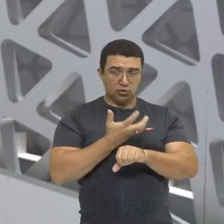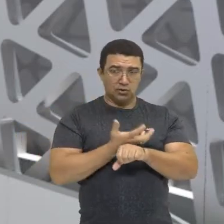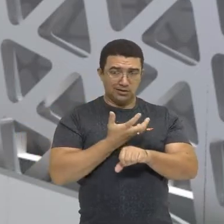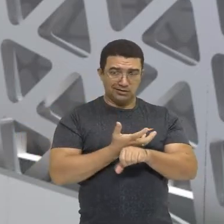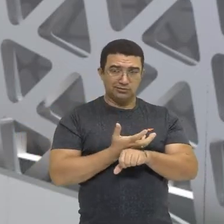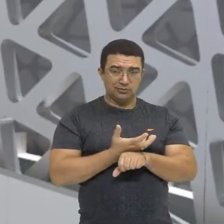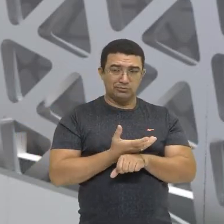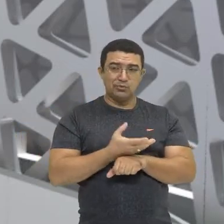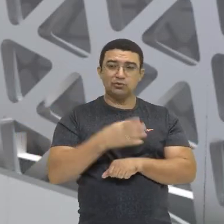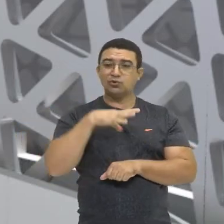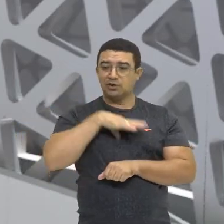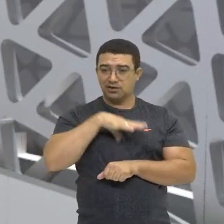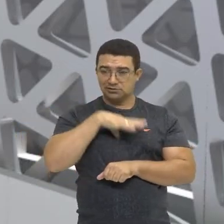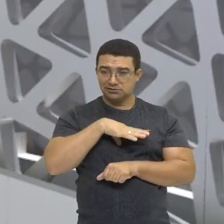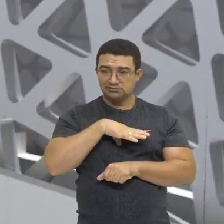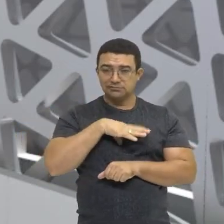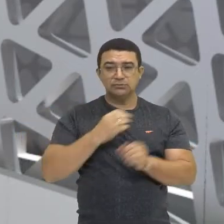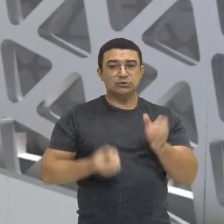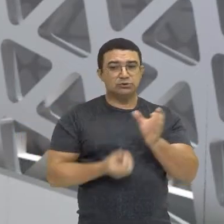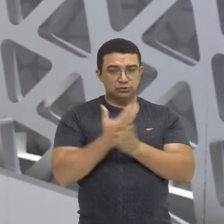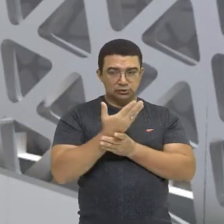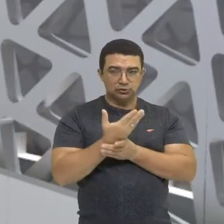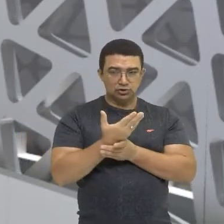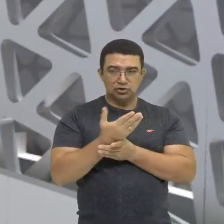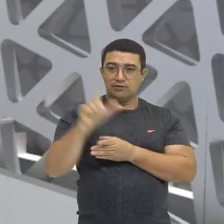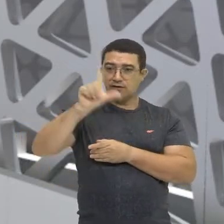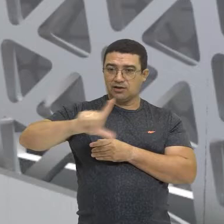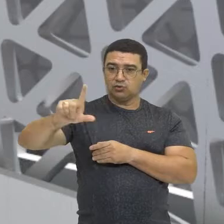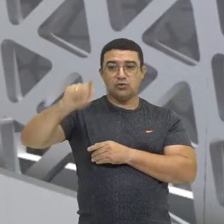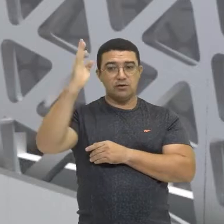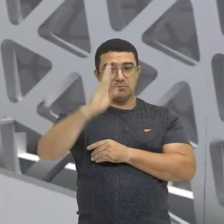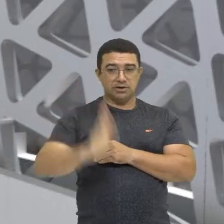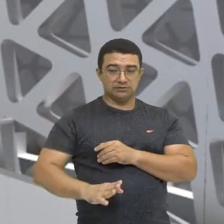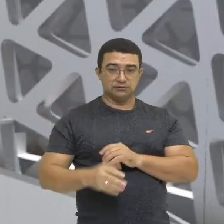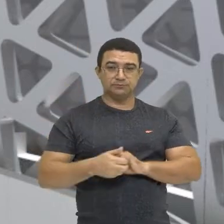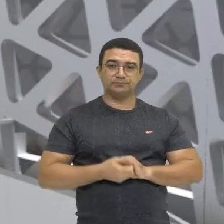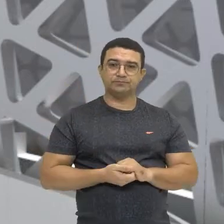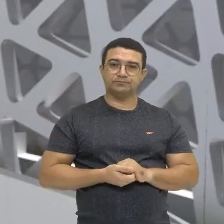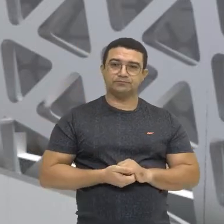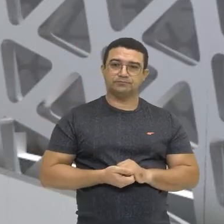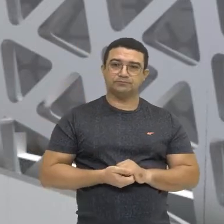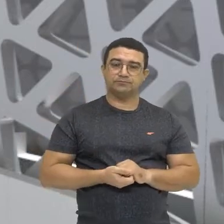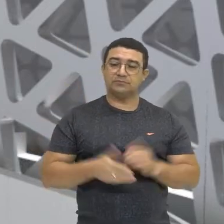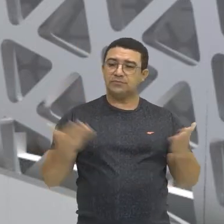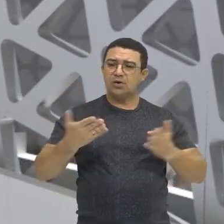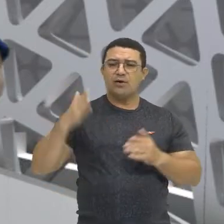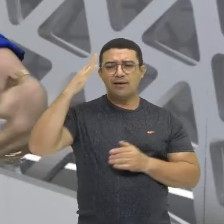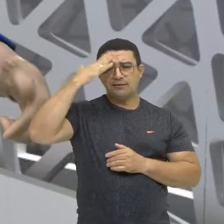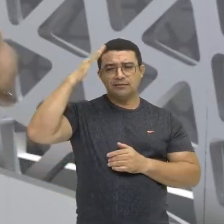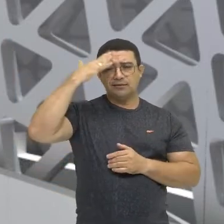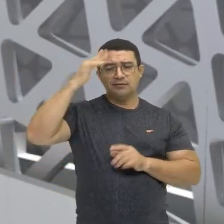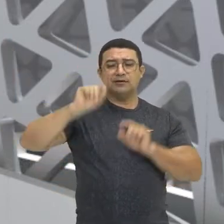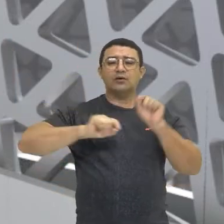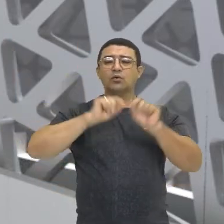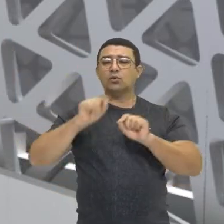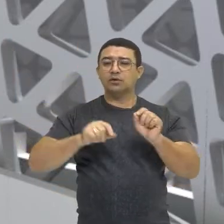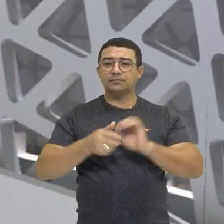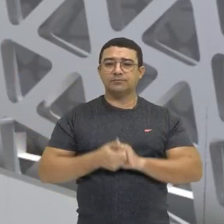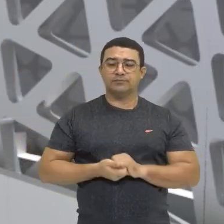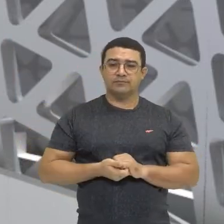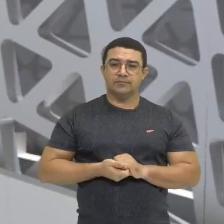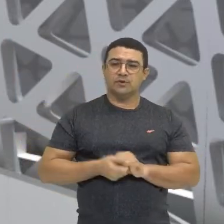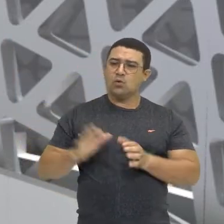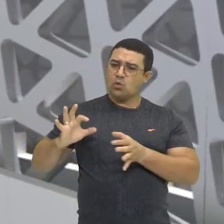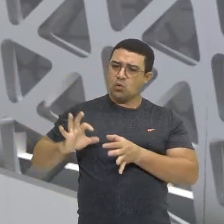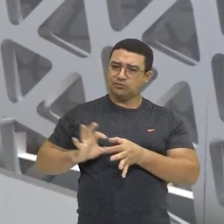literatura brasileira. Entendeu, amores? Perfeito. Eu sei que você entendeu. Agora vamos compreender esse contexto